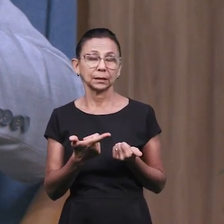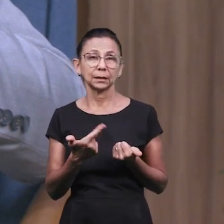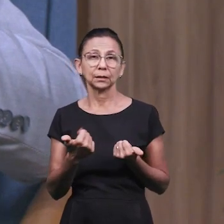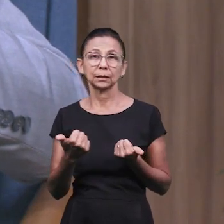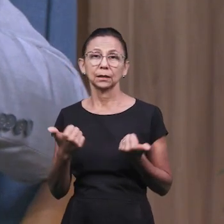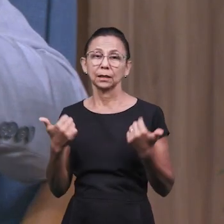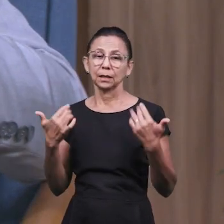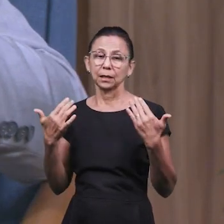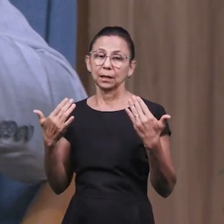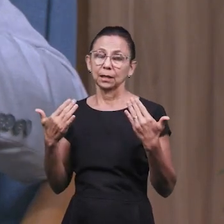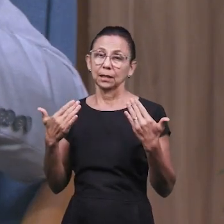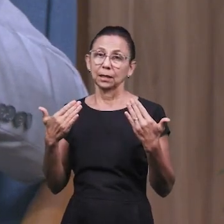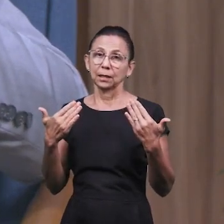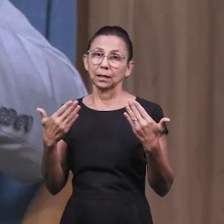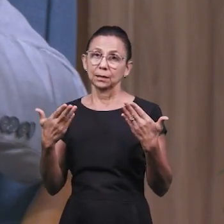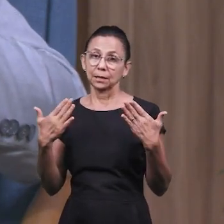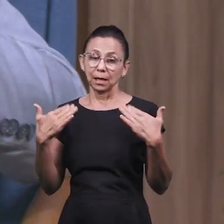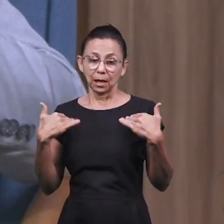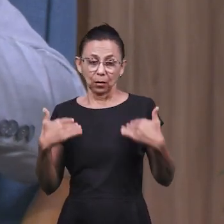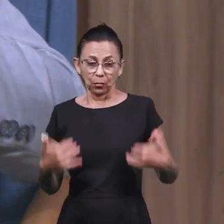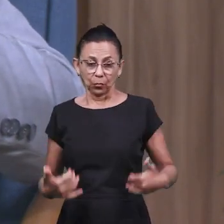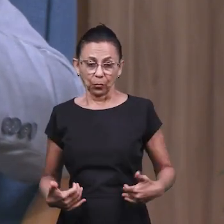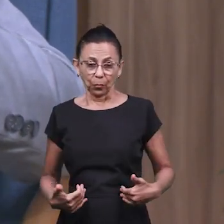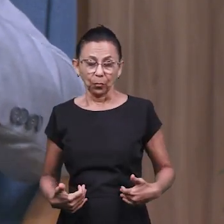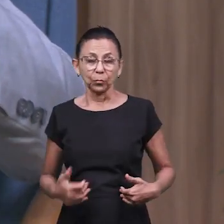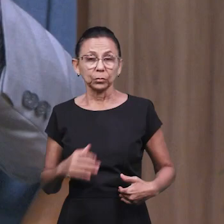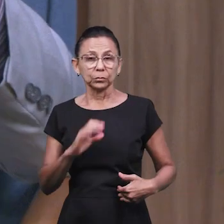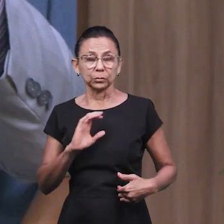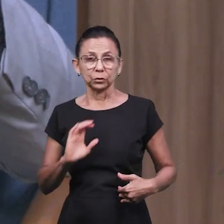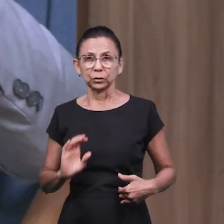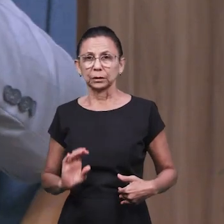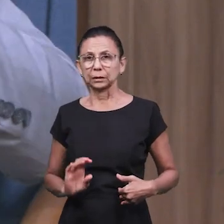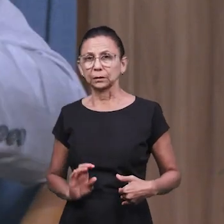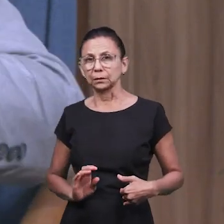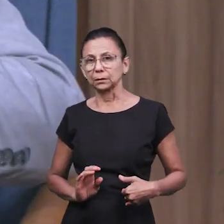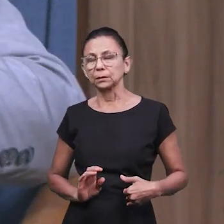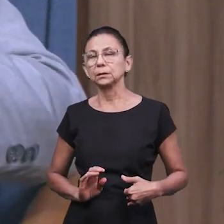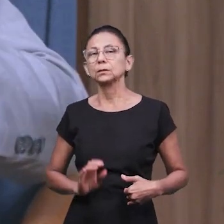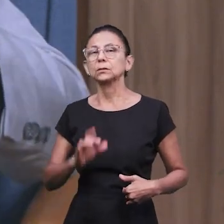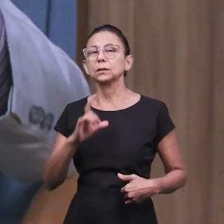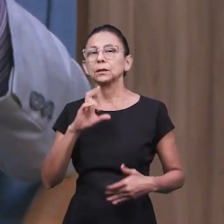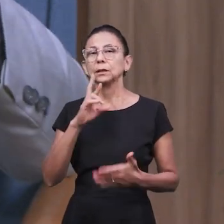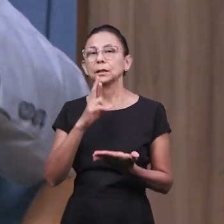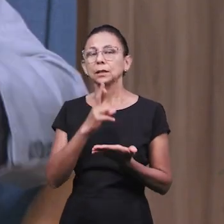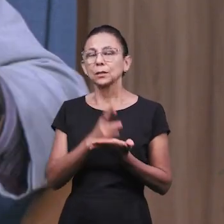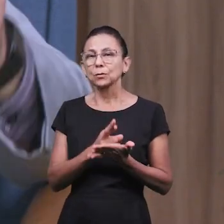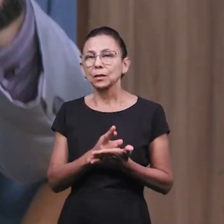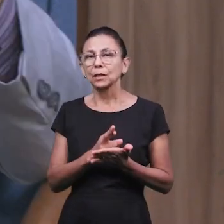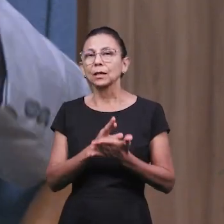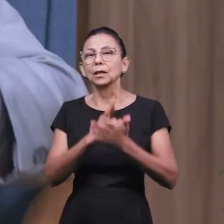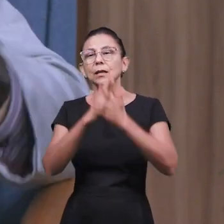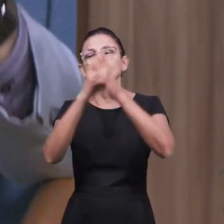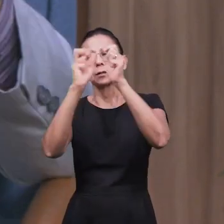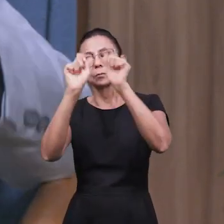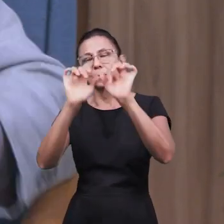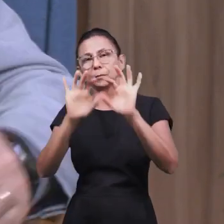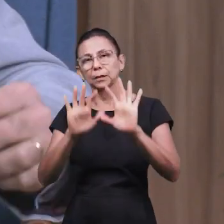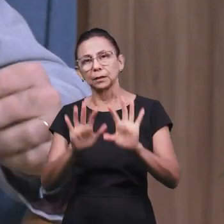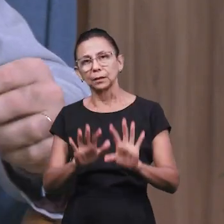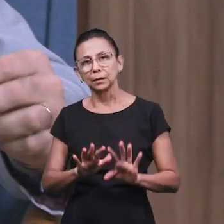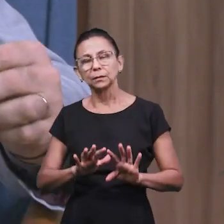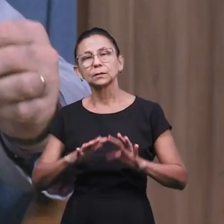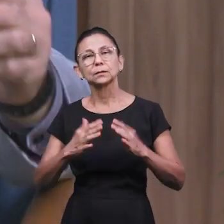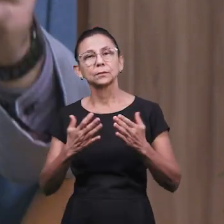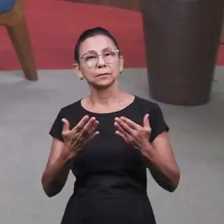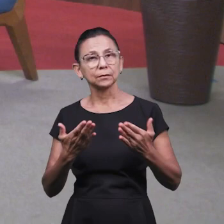a ser corpo, e como corpo você passa a ser beneficiário da ação do Espírito Santo no meio